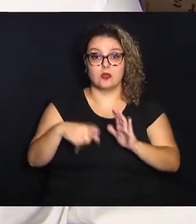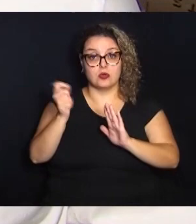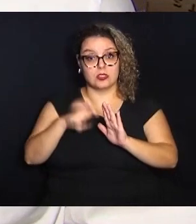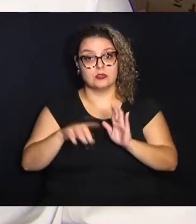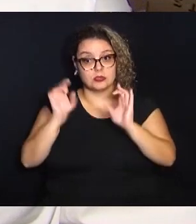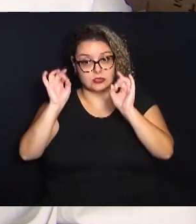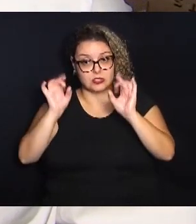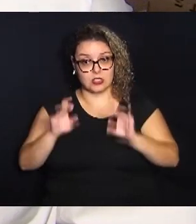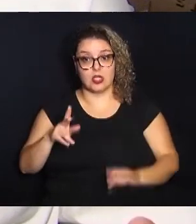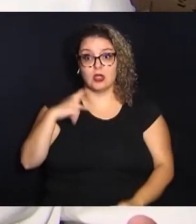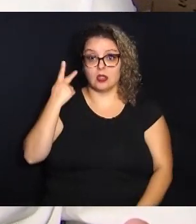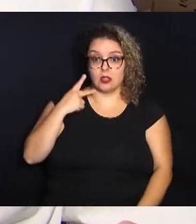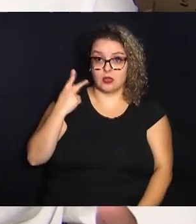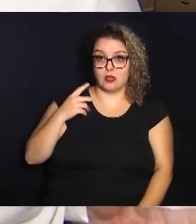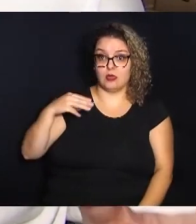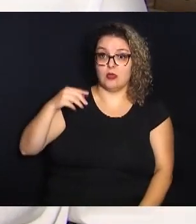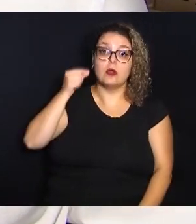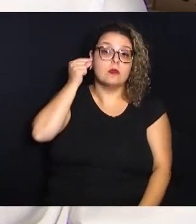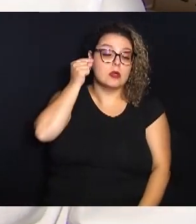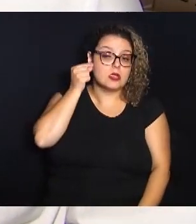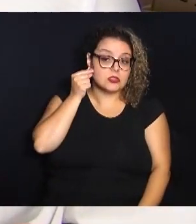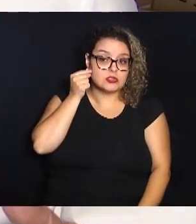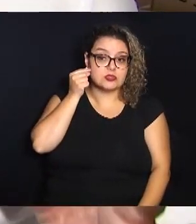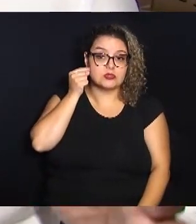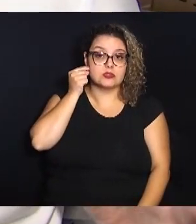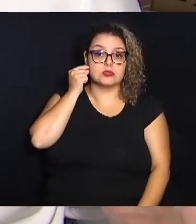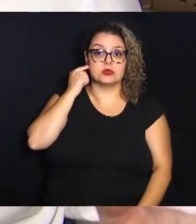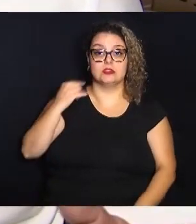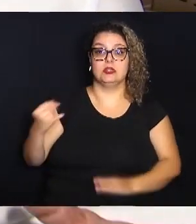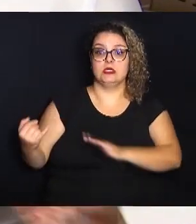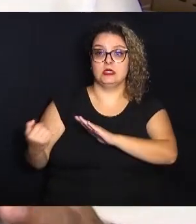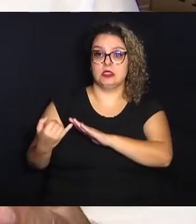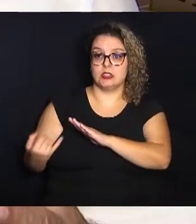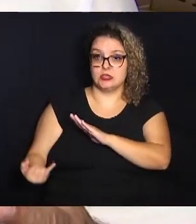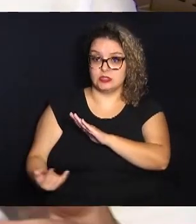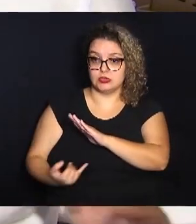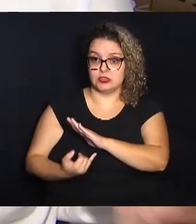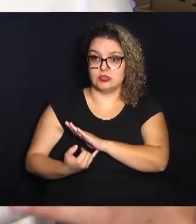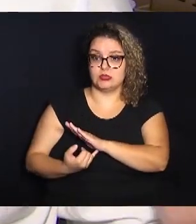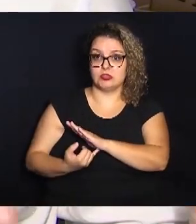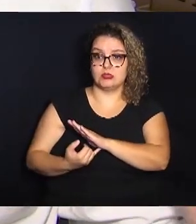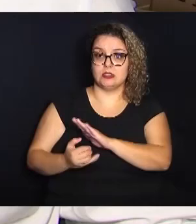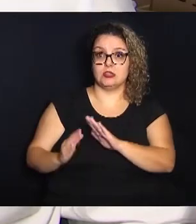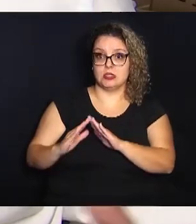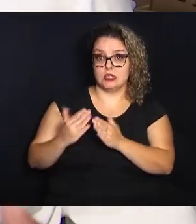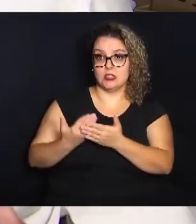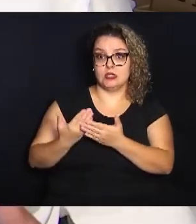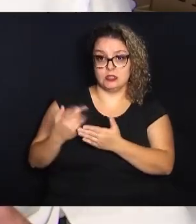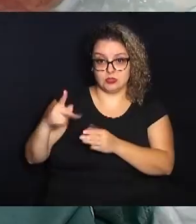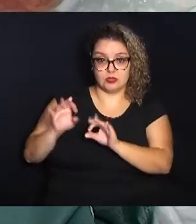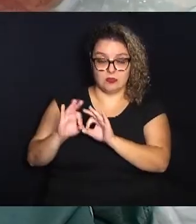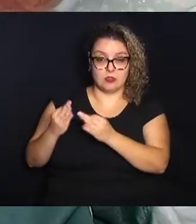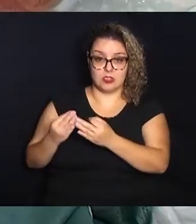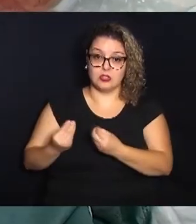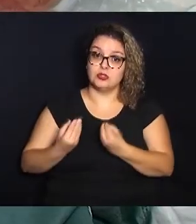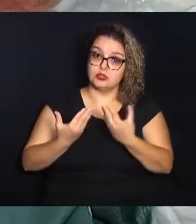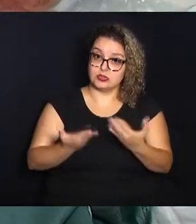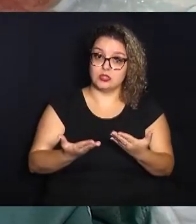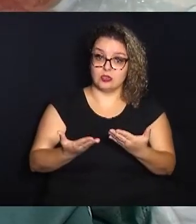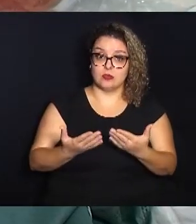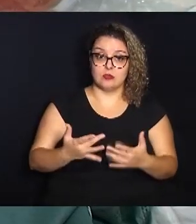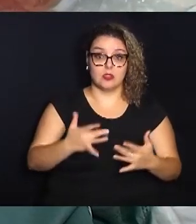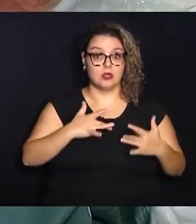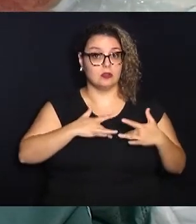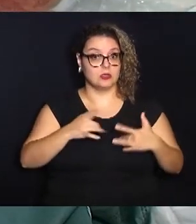um registro especial a vereador Marcelo Silva que através da entidade da escolinha da sua família trouxe aqui uma